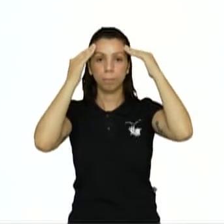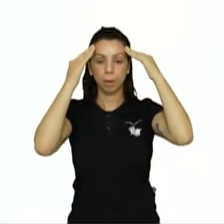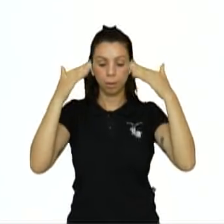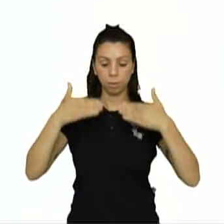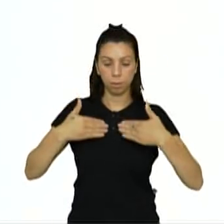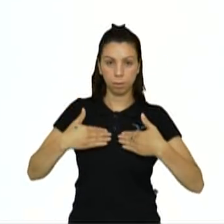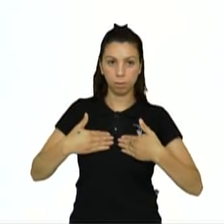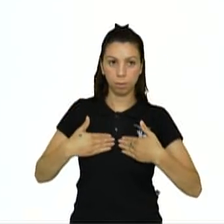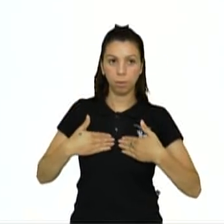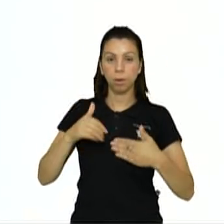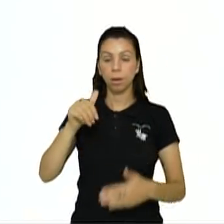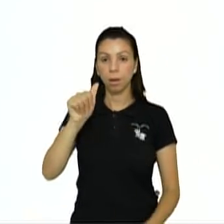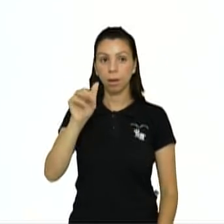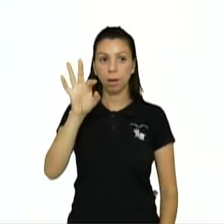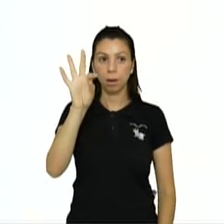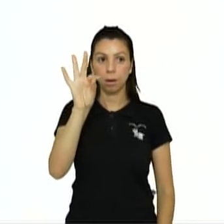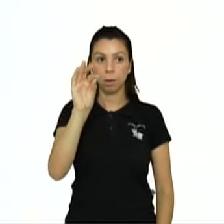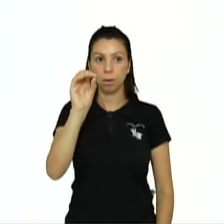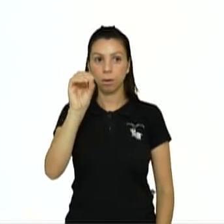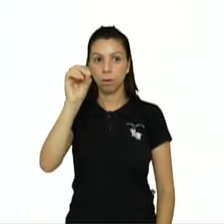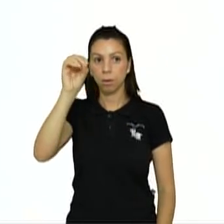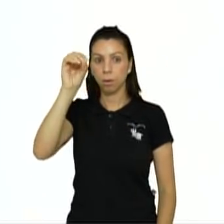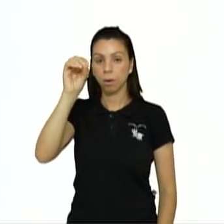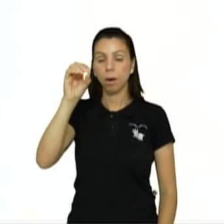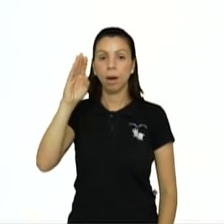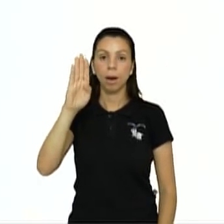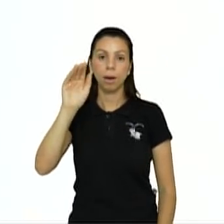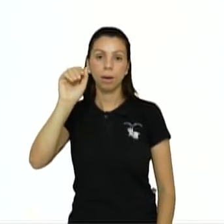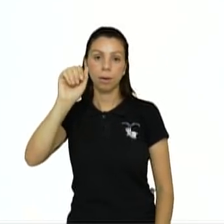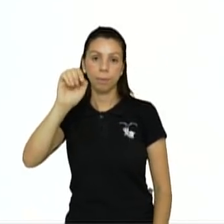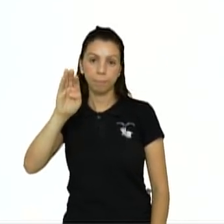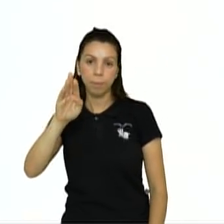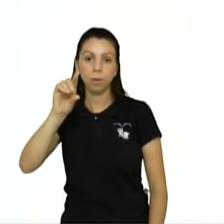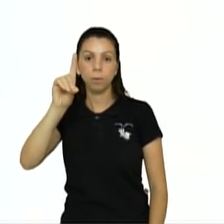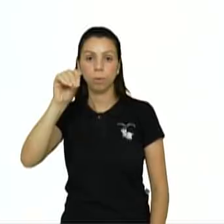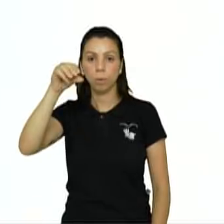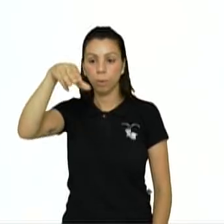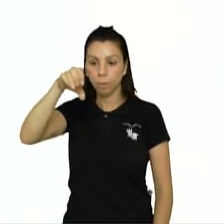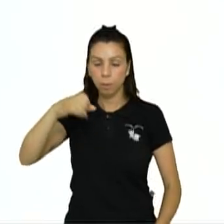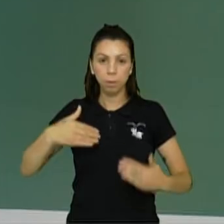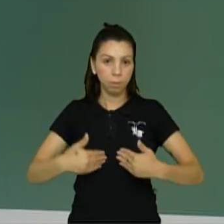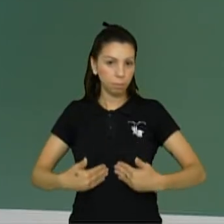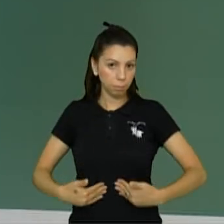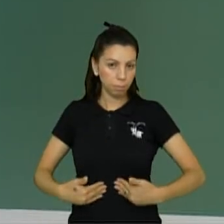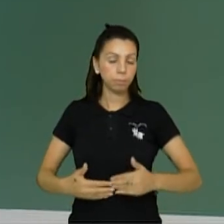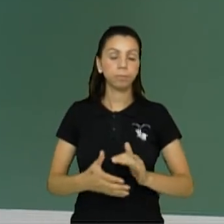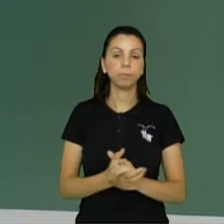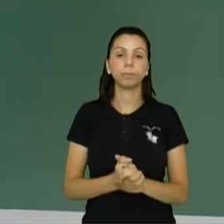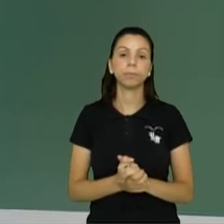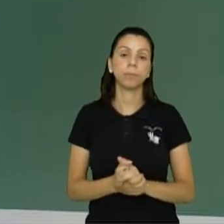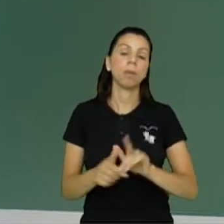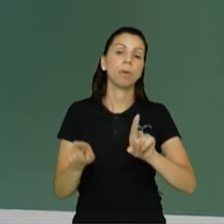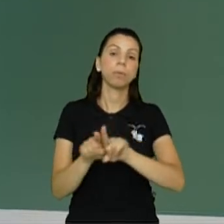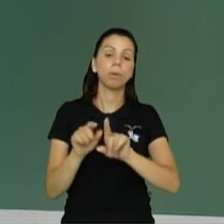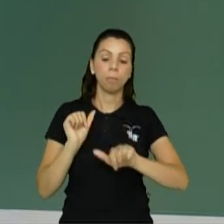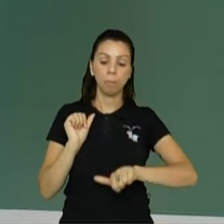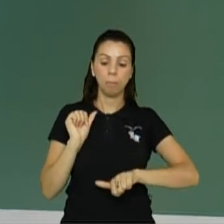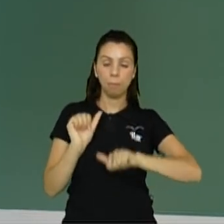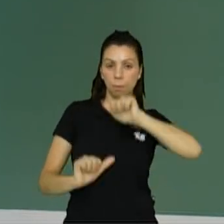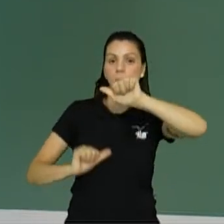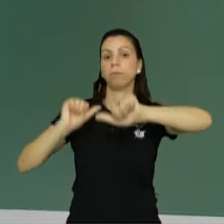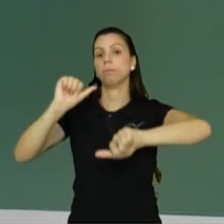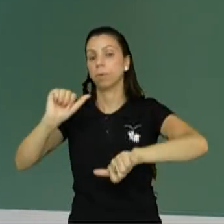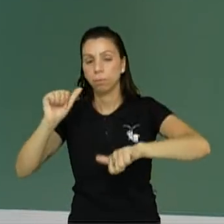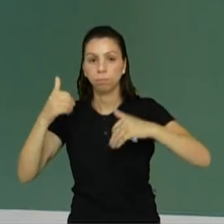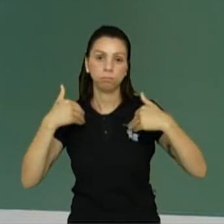e abdômen, certo? Nós vamos aprender que tem outros tipos de artrópodes que eles fazem uma modificação nessas partes